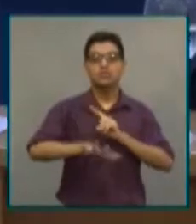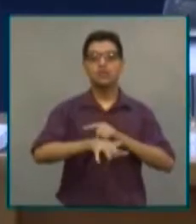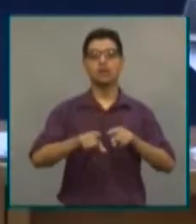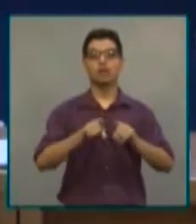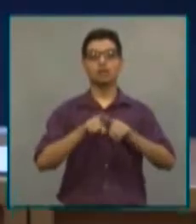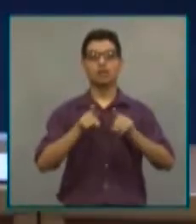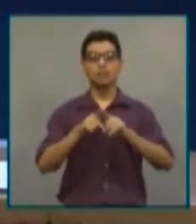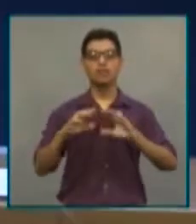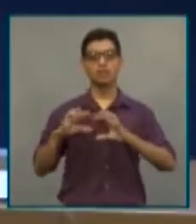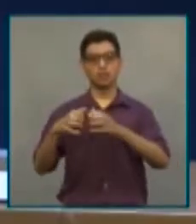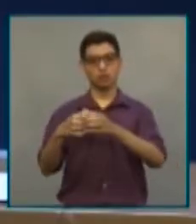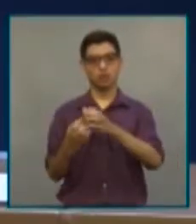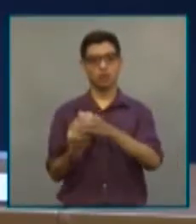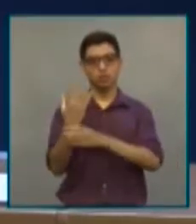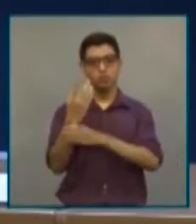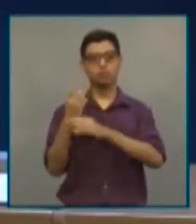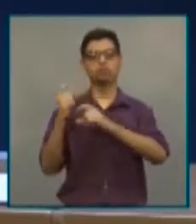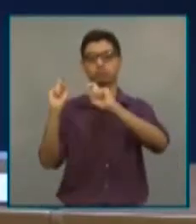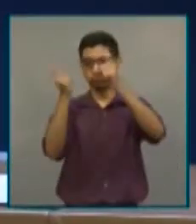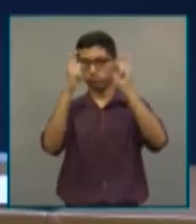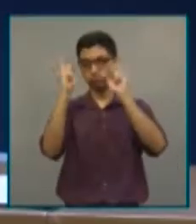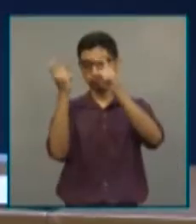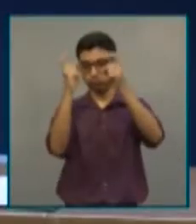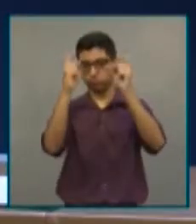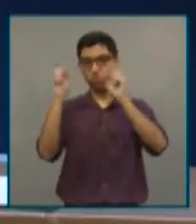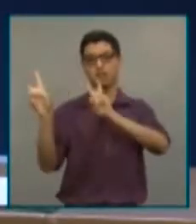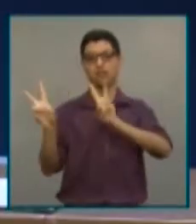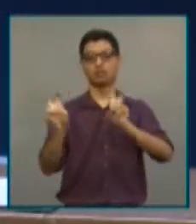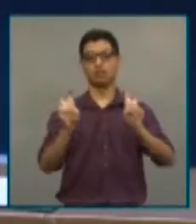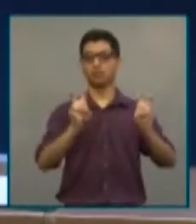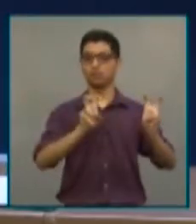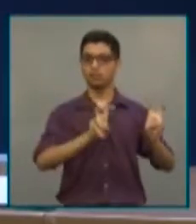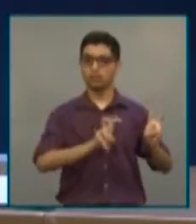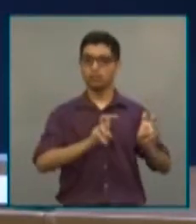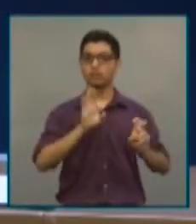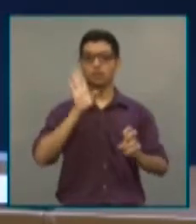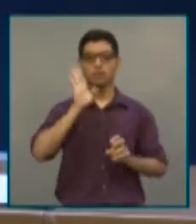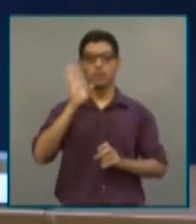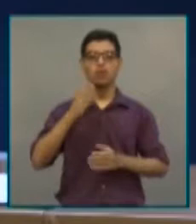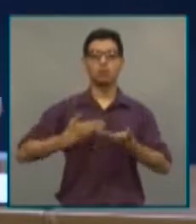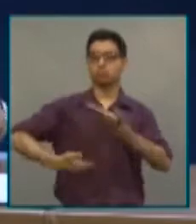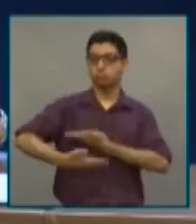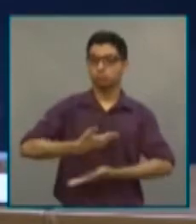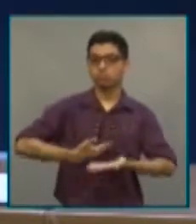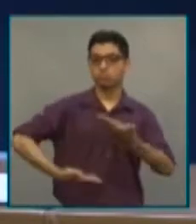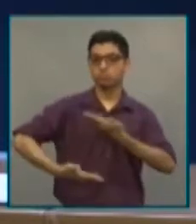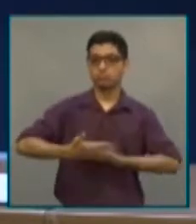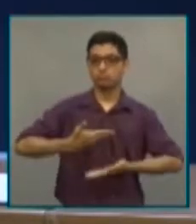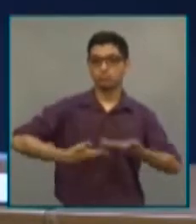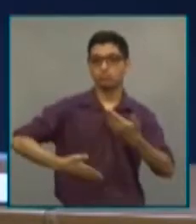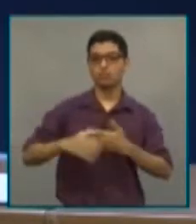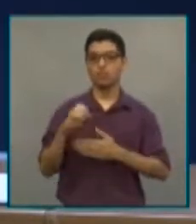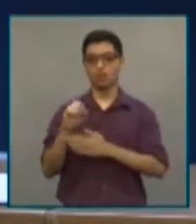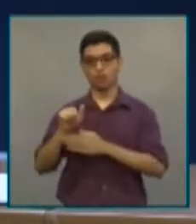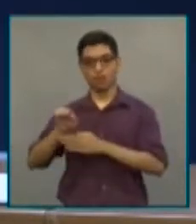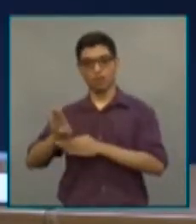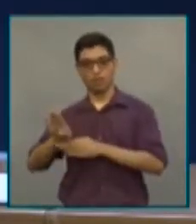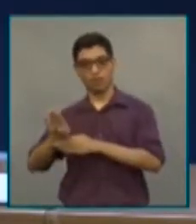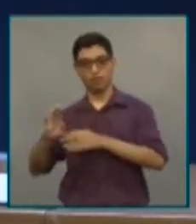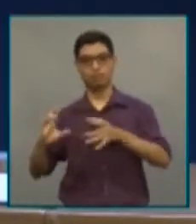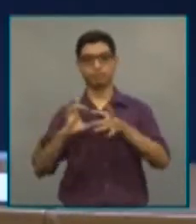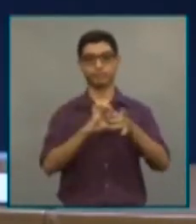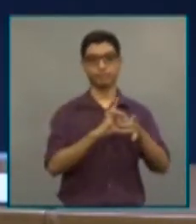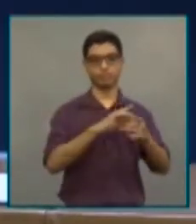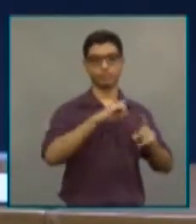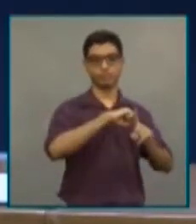da Ordem, que hoje nós temos diversas comissões temáticas, que haja essa integração entre OAB e sociedade.